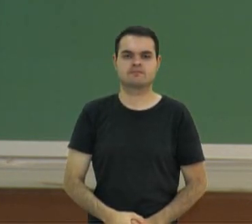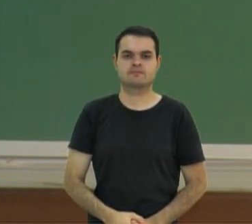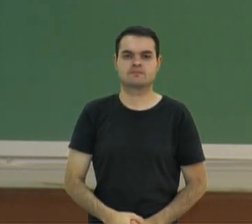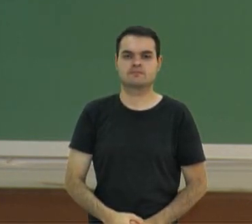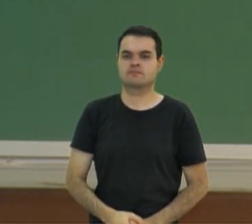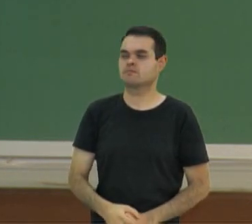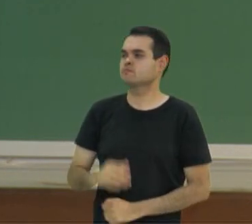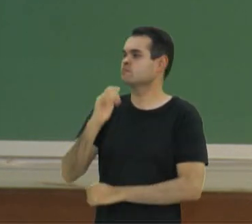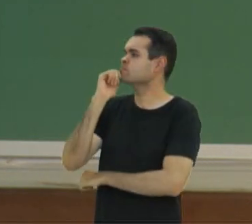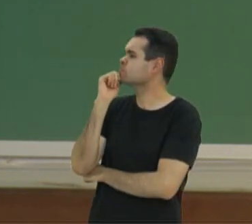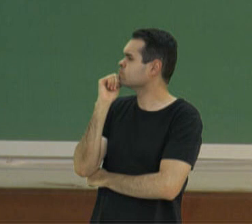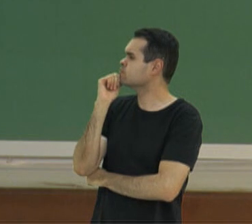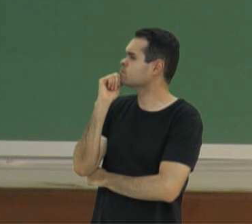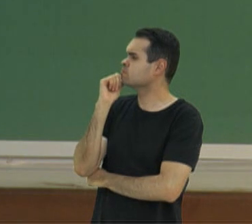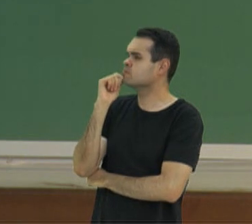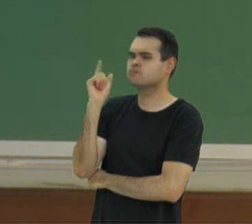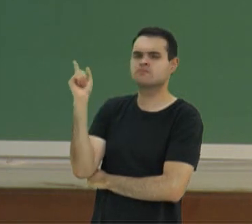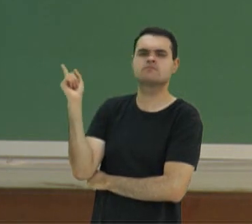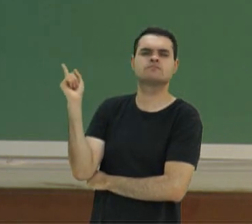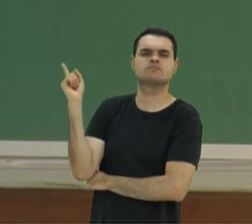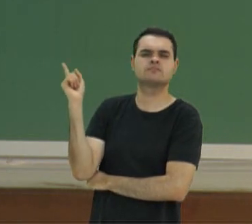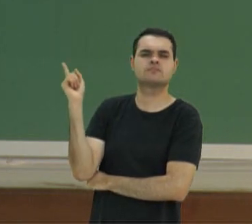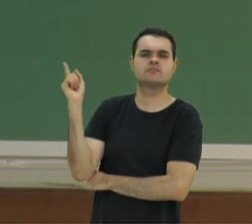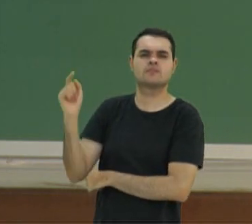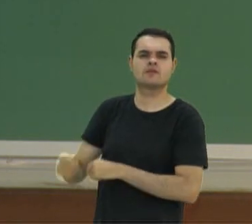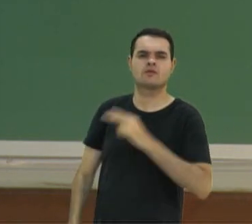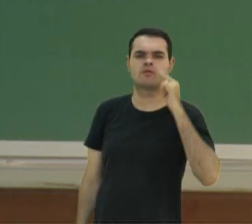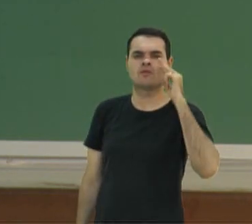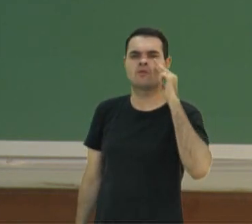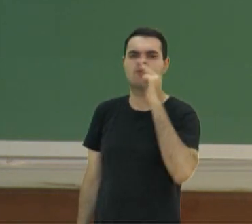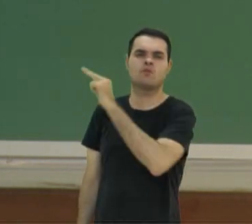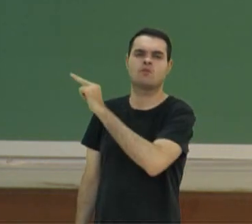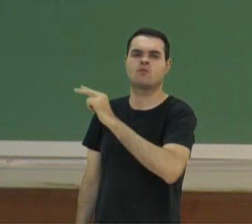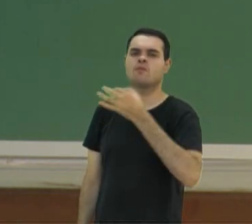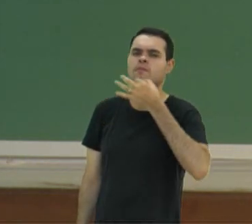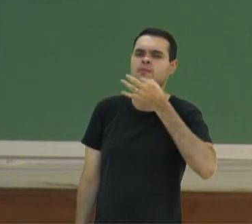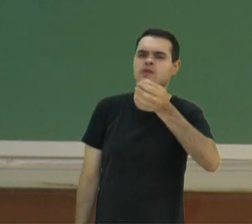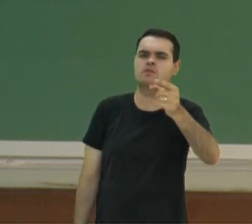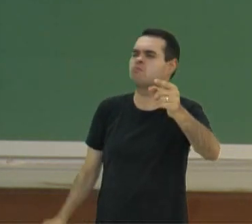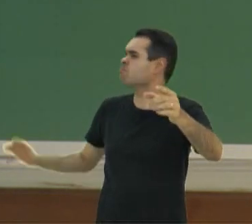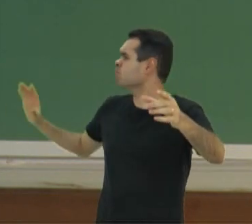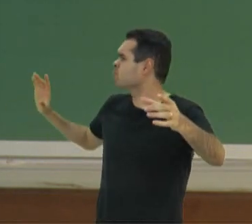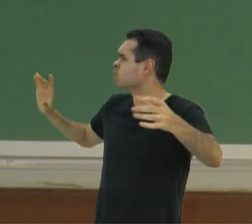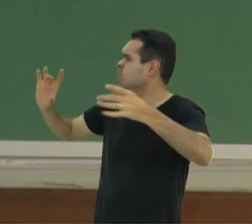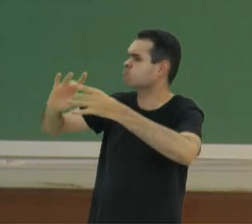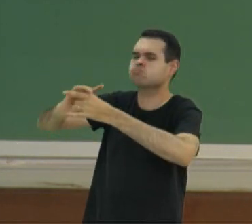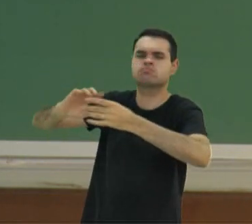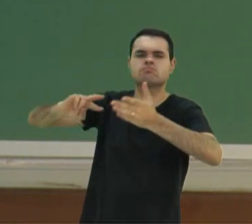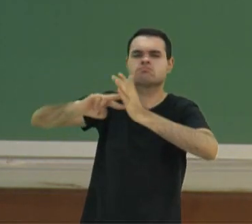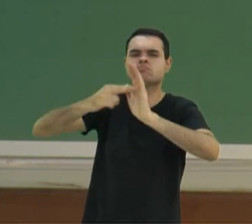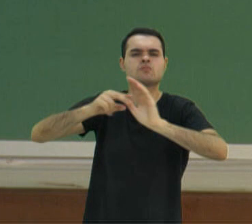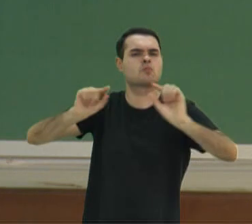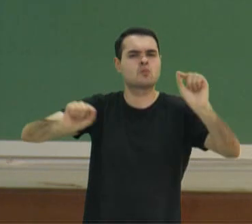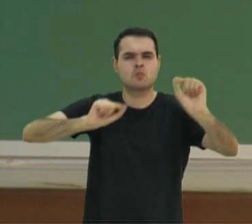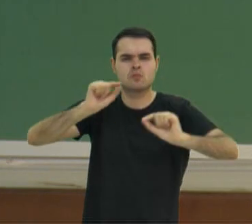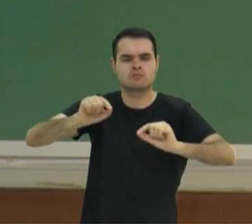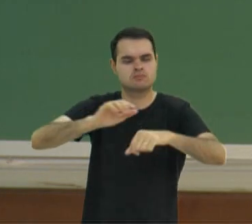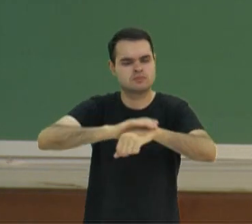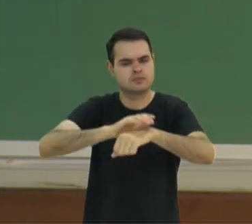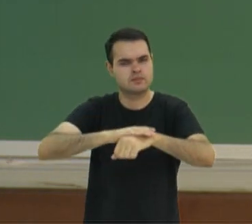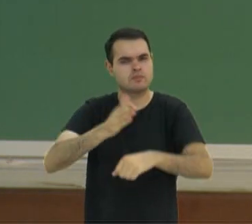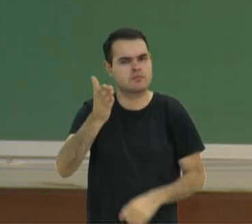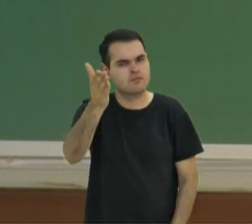Observando essa ilustração, em sua opinião, o que isso representa? Certo? Eu vou dar um tempinho para vocês